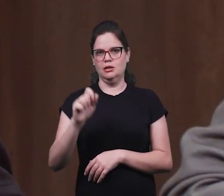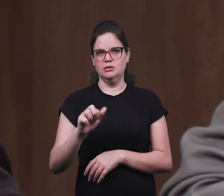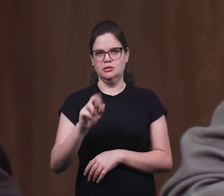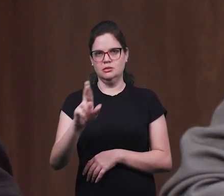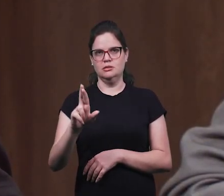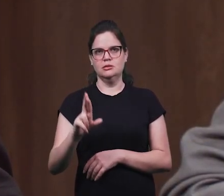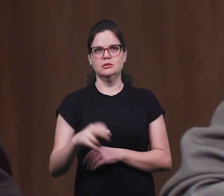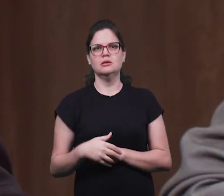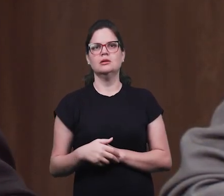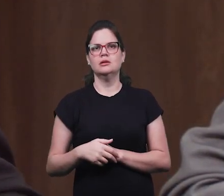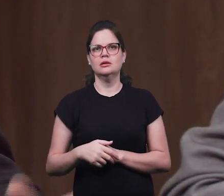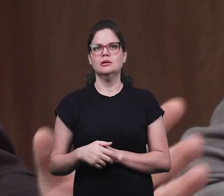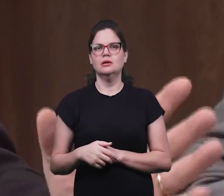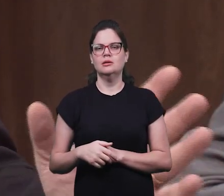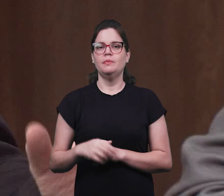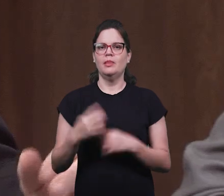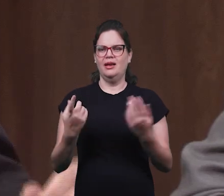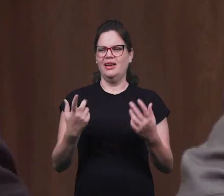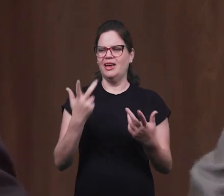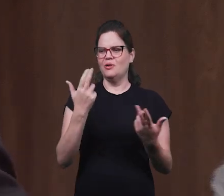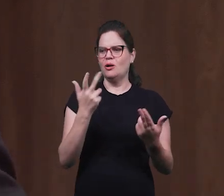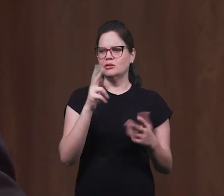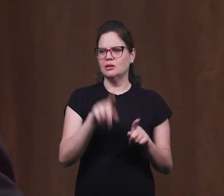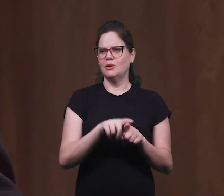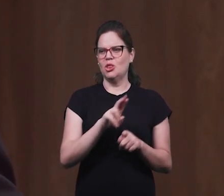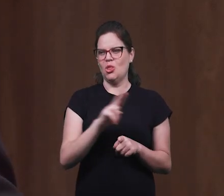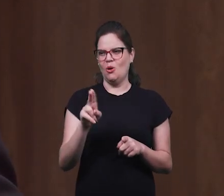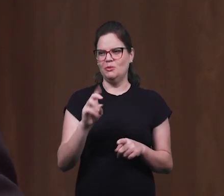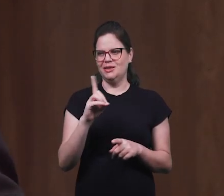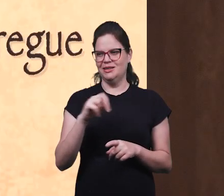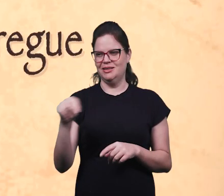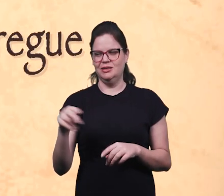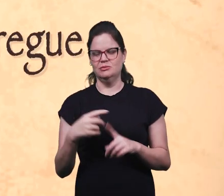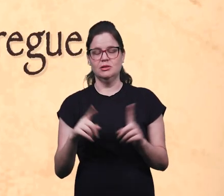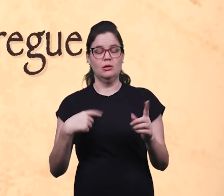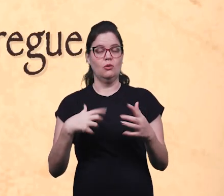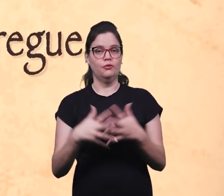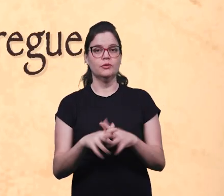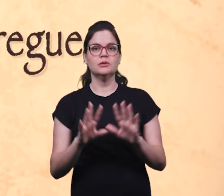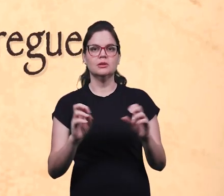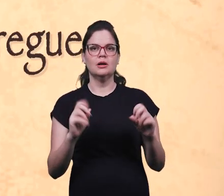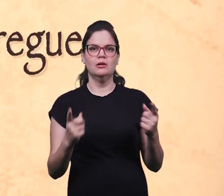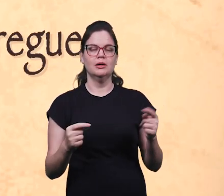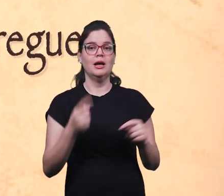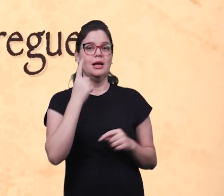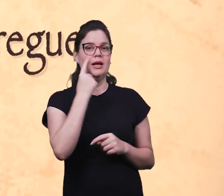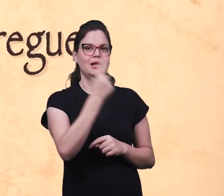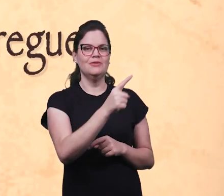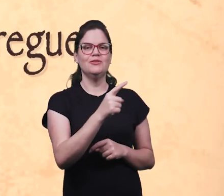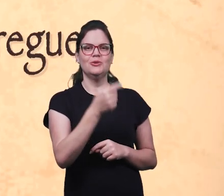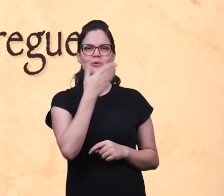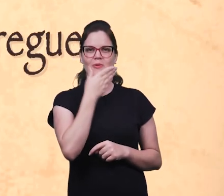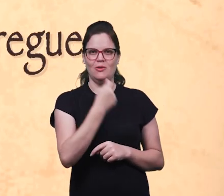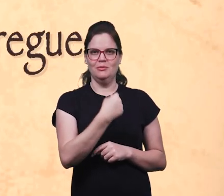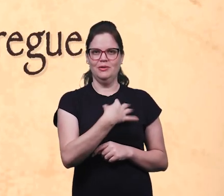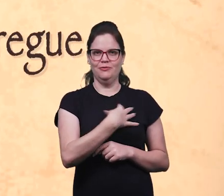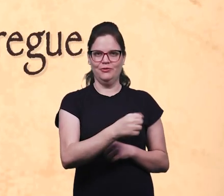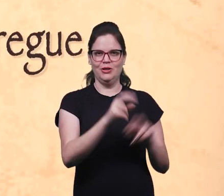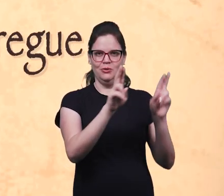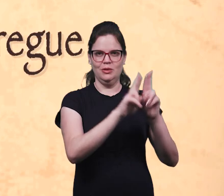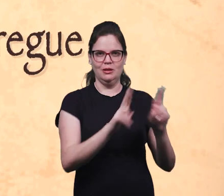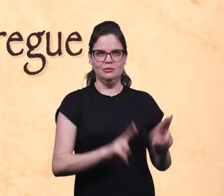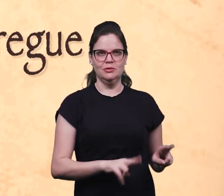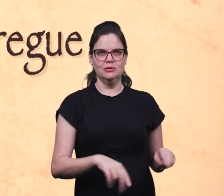Então é isso que fica... Confunde tudo. Confunde, mas Belsazar viu escrito na parede, Mene, Mene, como é que tem